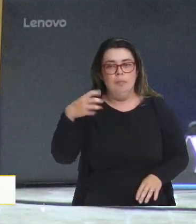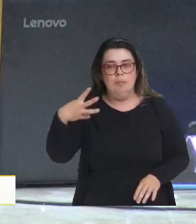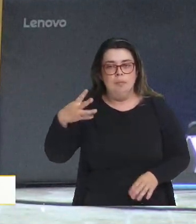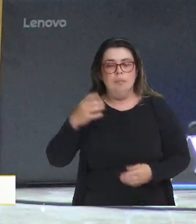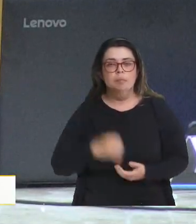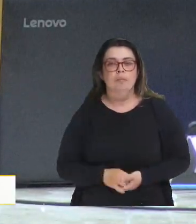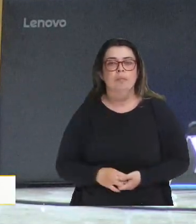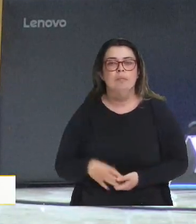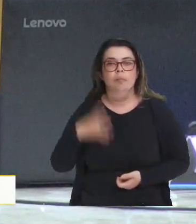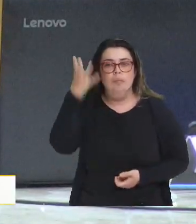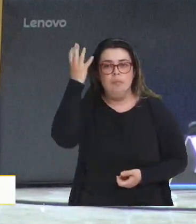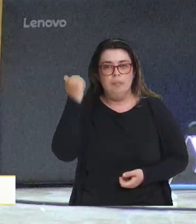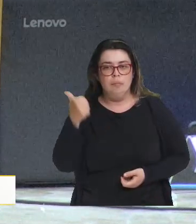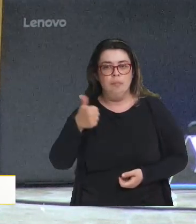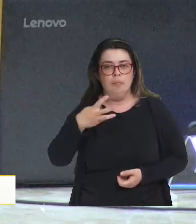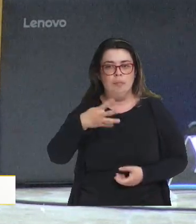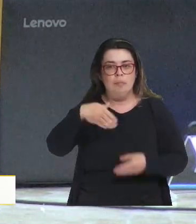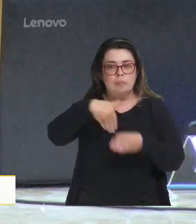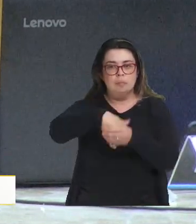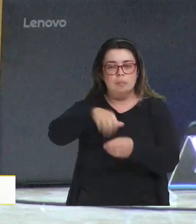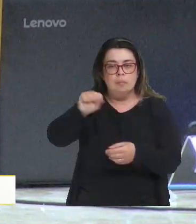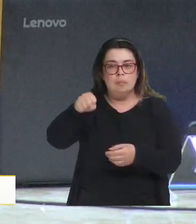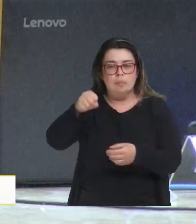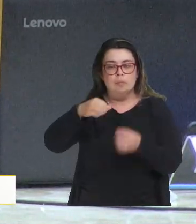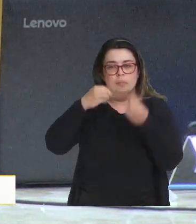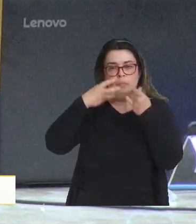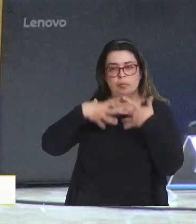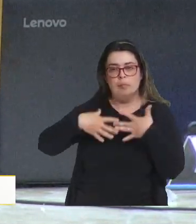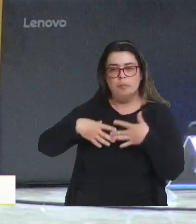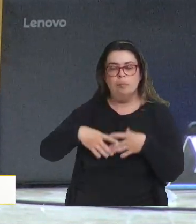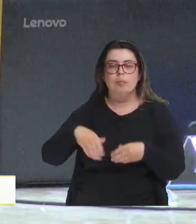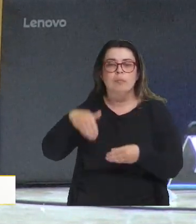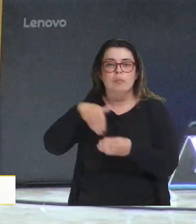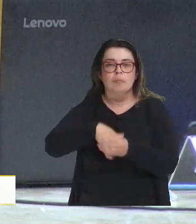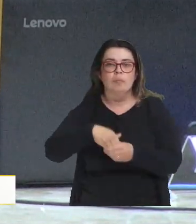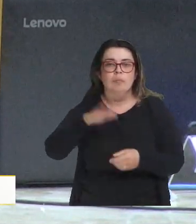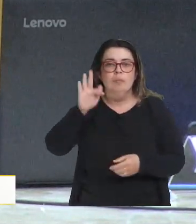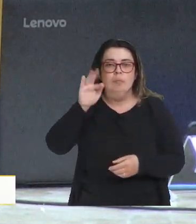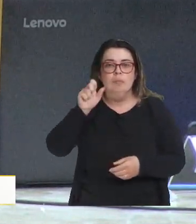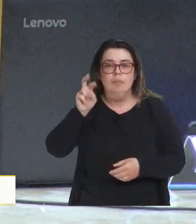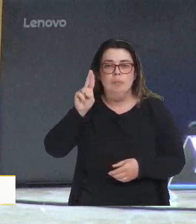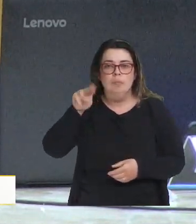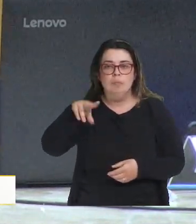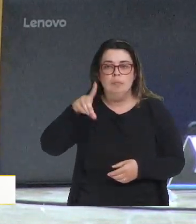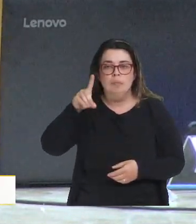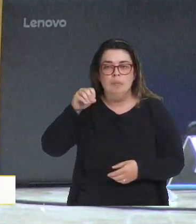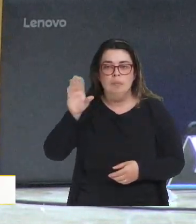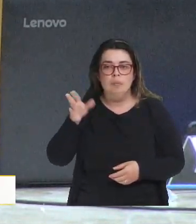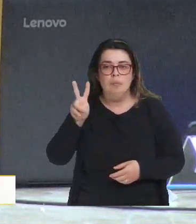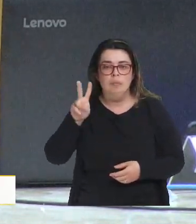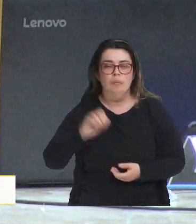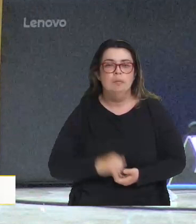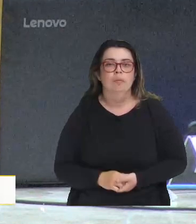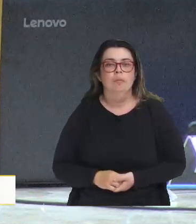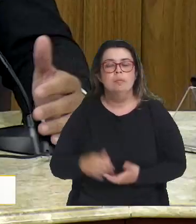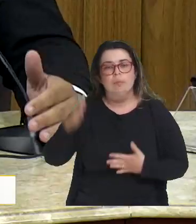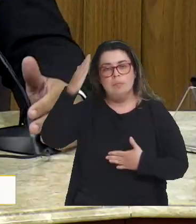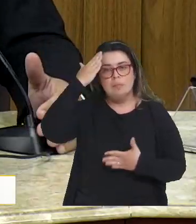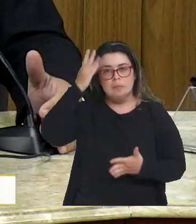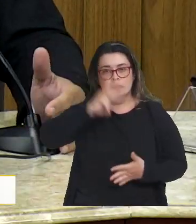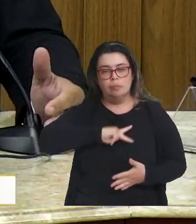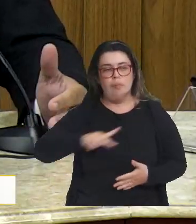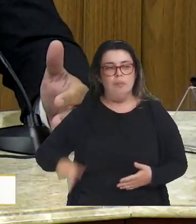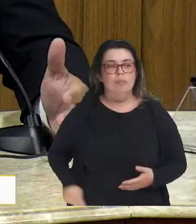184/2022 foi aprovado por 14 votos favoráveis, com declaração de voto do vereador Fernando Vieira, a quem eu concedo a palavra. Obrigado, senhor presidente. Apenas